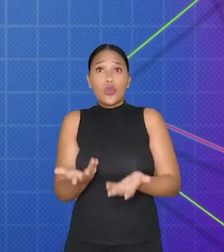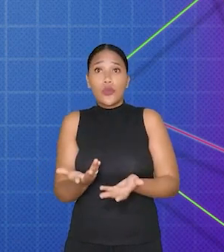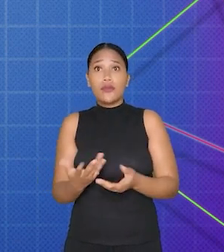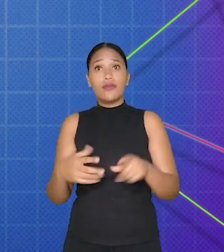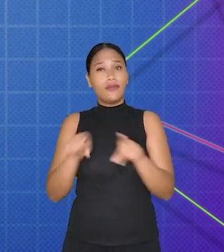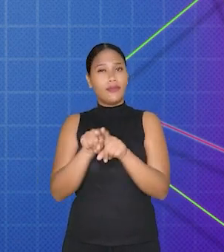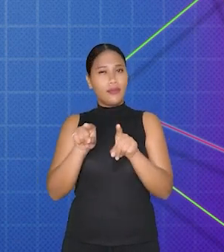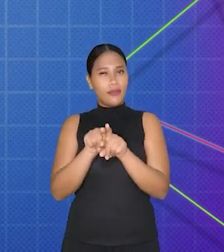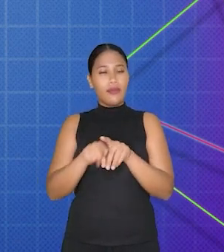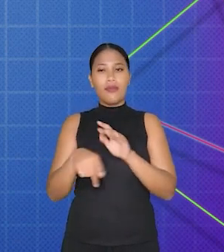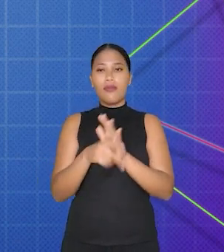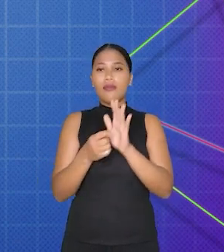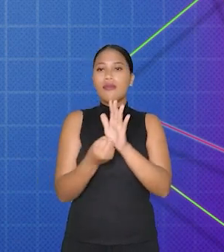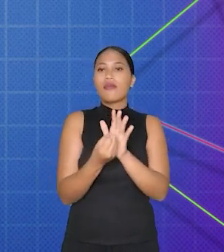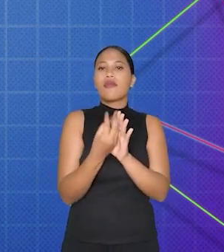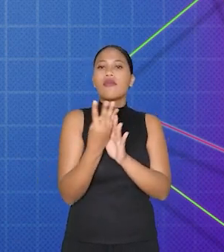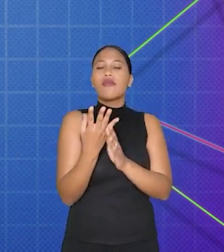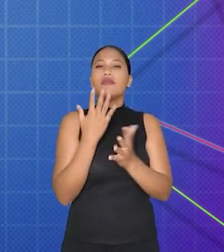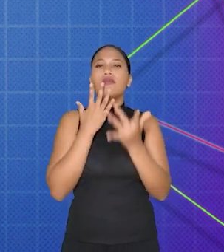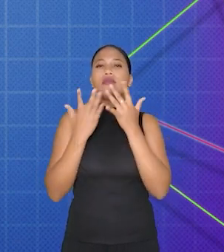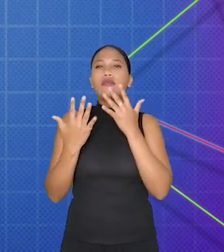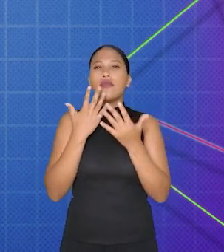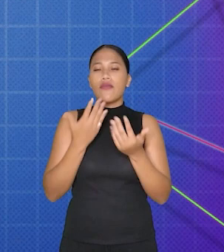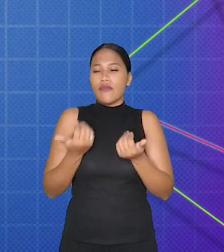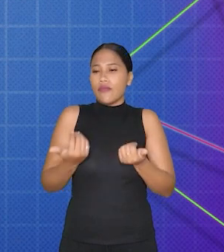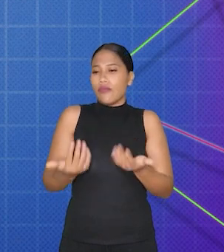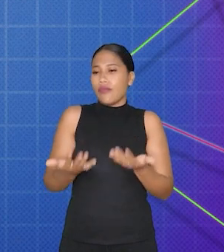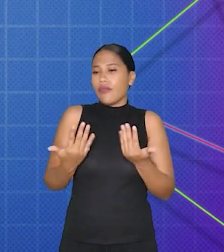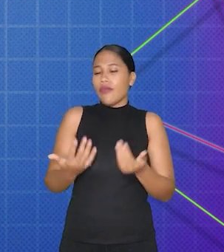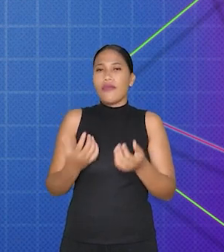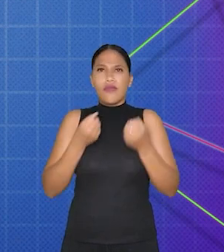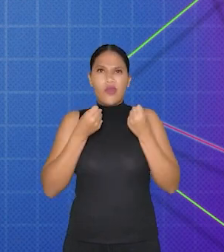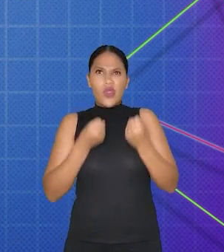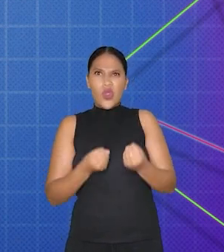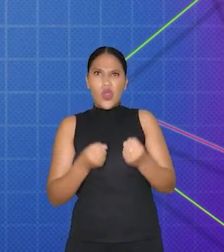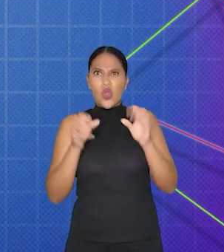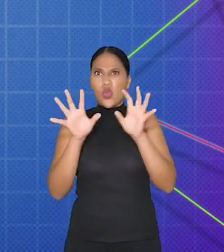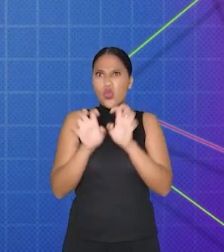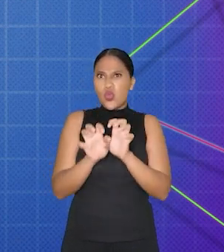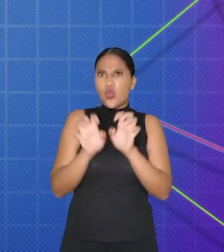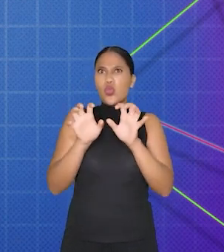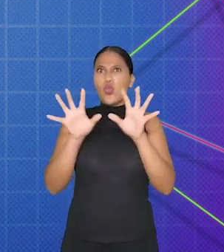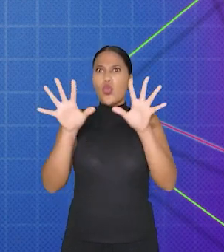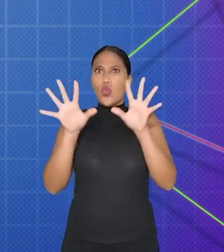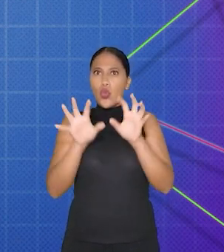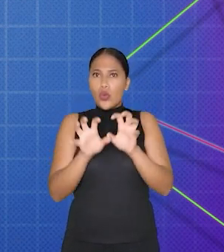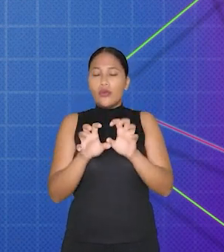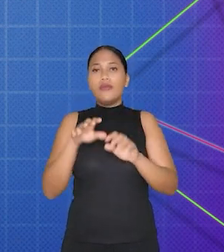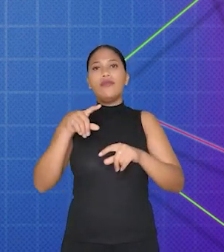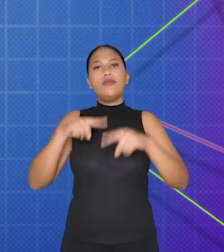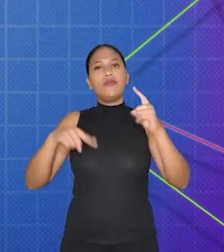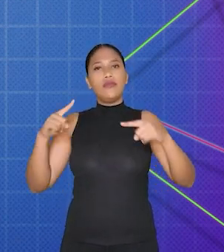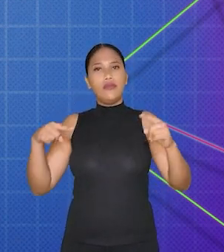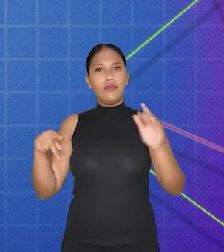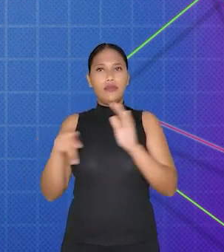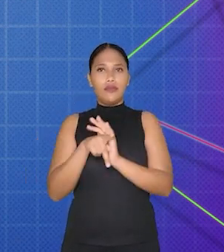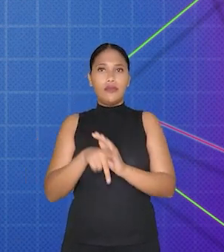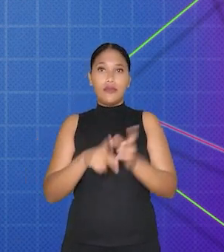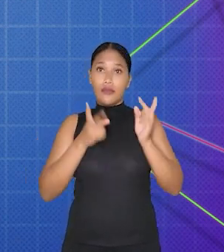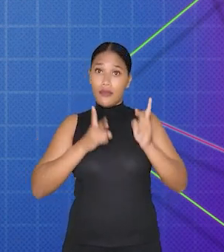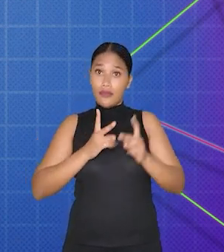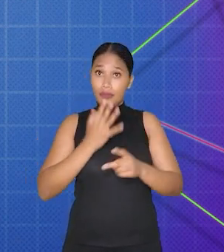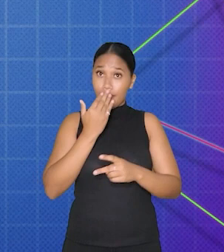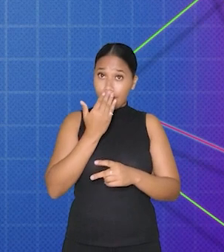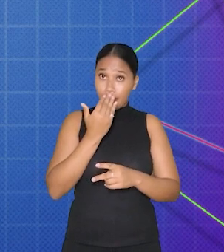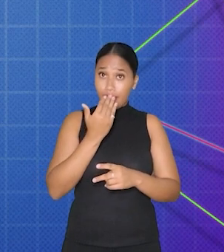desenvolvedor. Além disso, a quantidade de tonalidades de cores utilizadas é limitada, geralmente variando de 2 a 4 tons